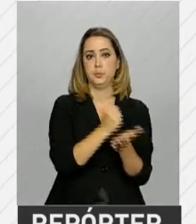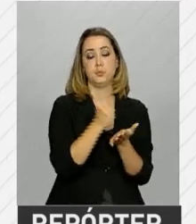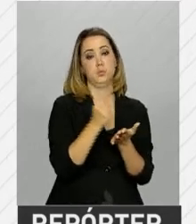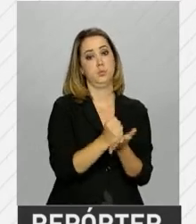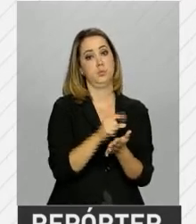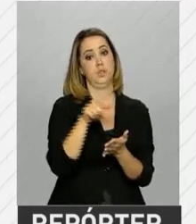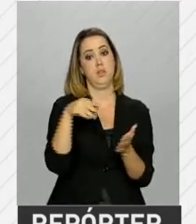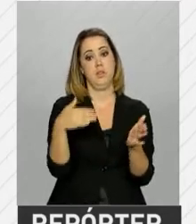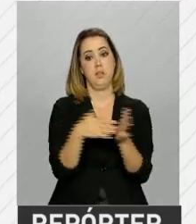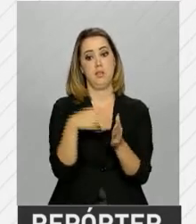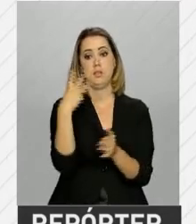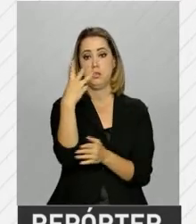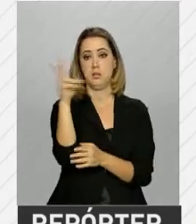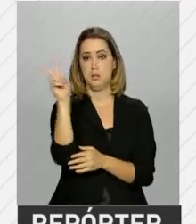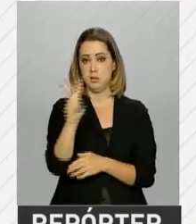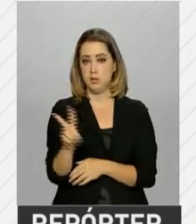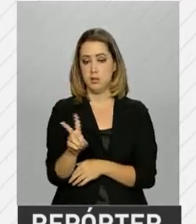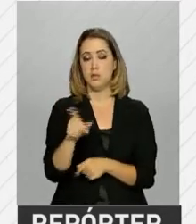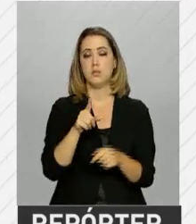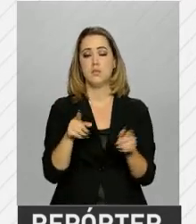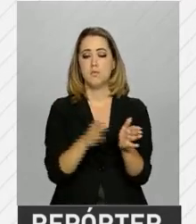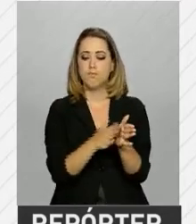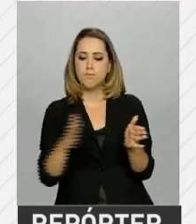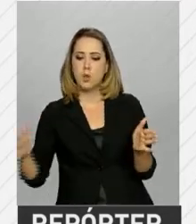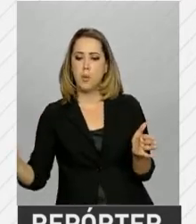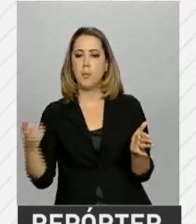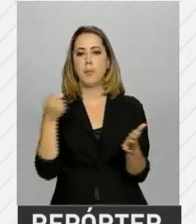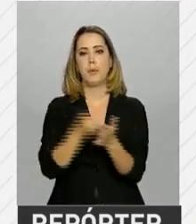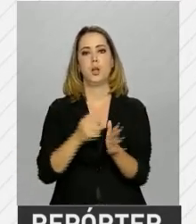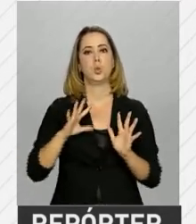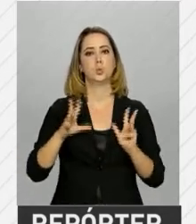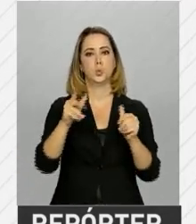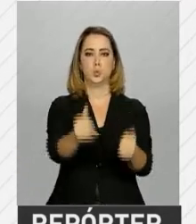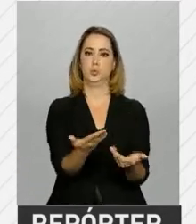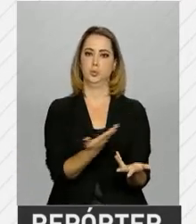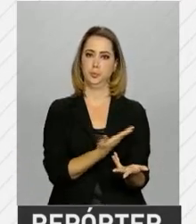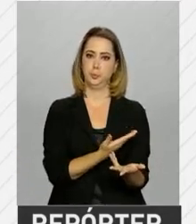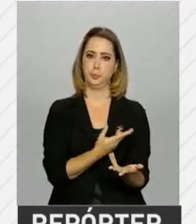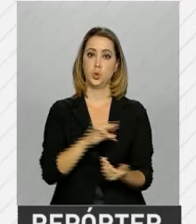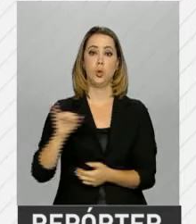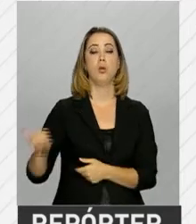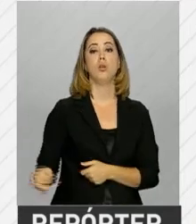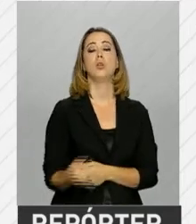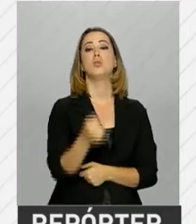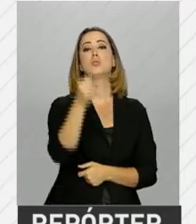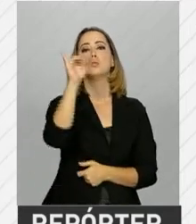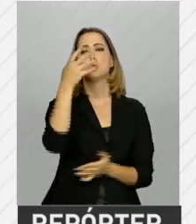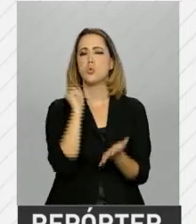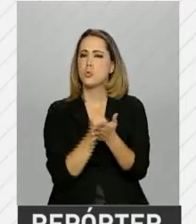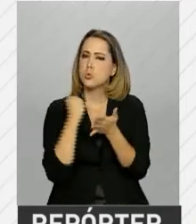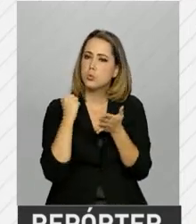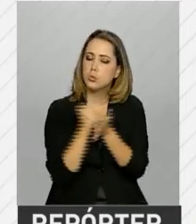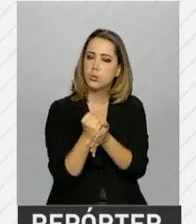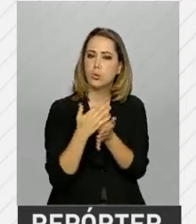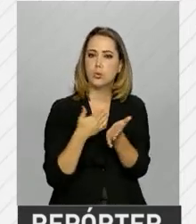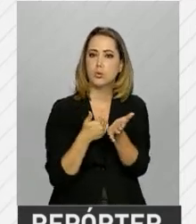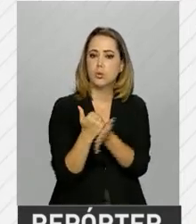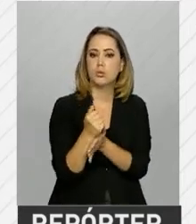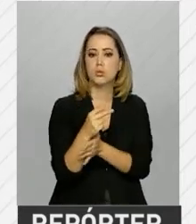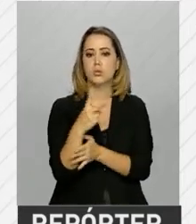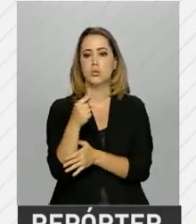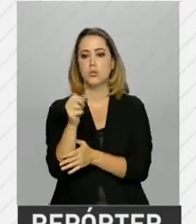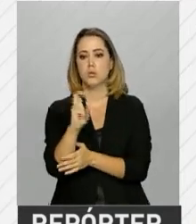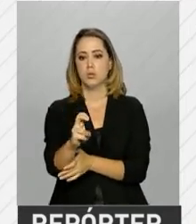até três vezes o tempo do curso para liquidar a conta a taxa de juros dos contratos firmados a partir de julho de 2015